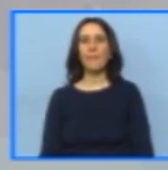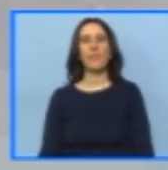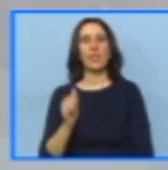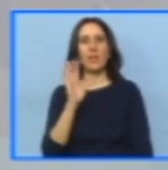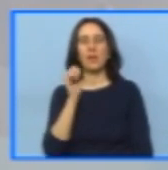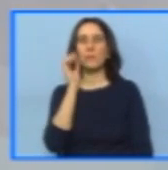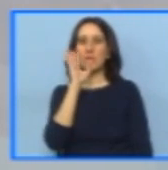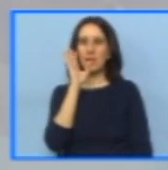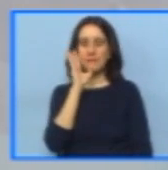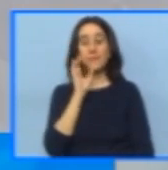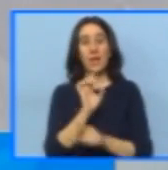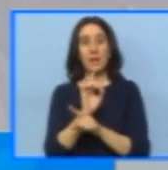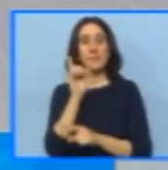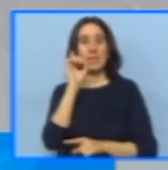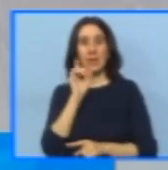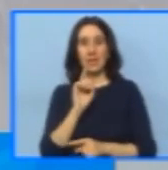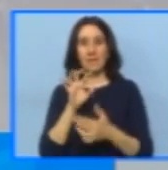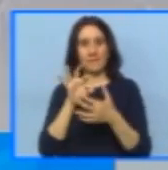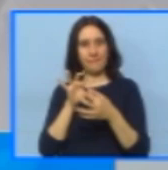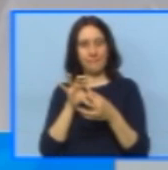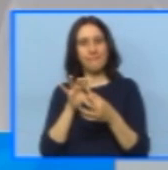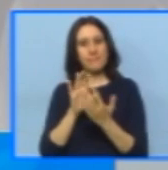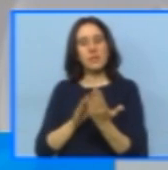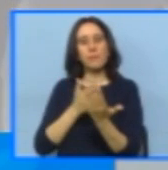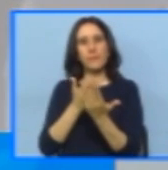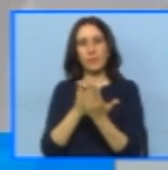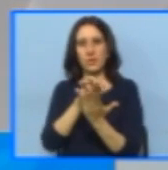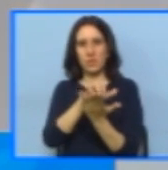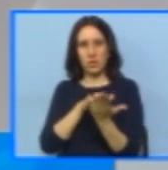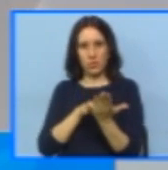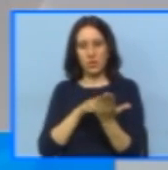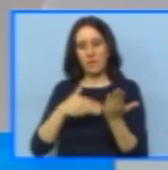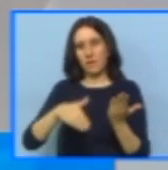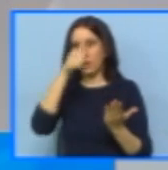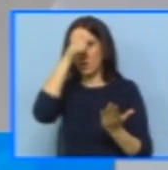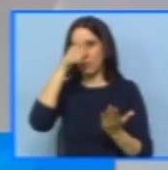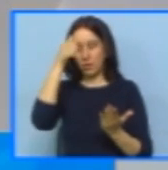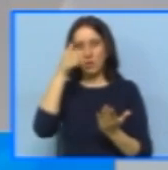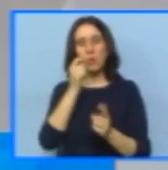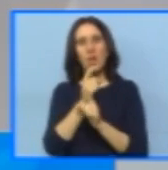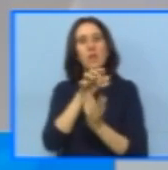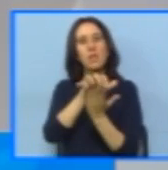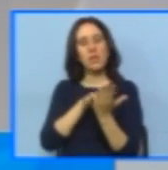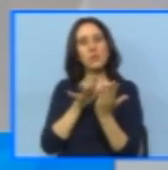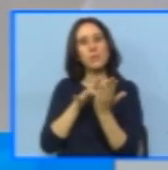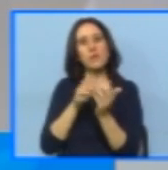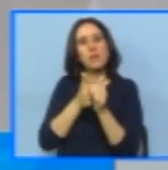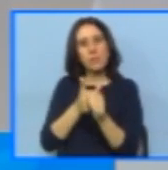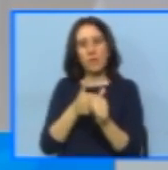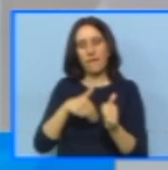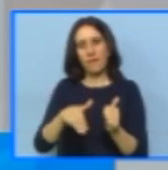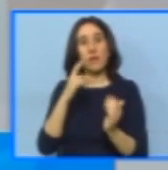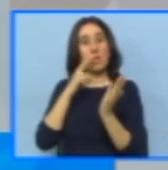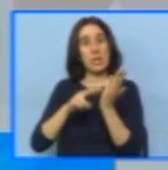Olá, boa tarde. Neste dia centramos a nossa atenção na proposta litúrgica do próximo domingo. Olhamos os textos bíblicos que serão lidos